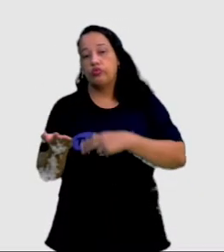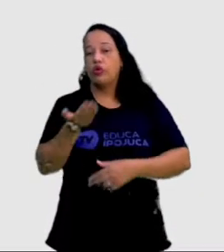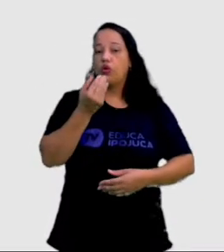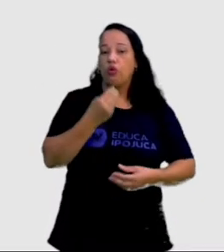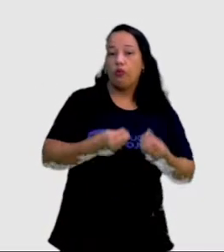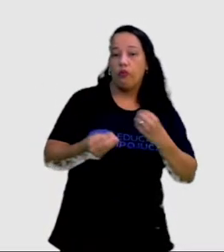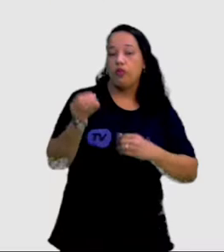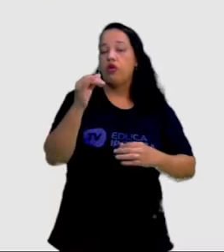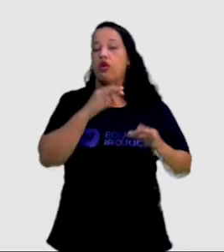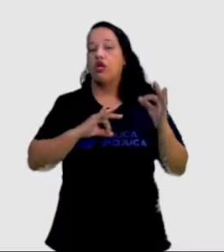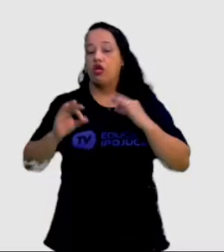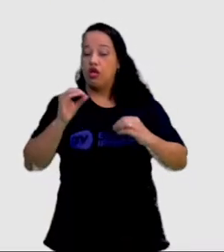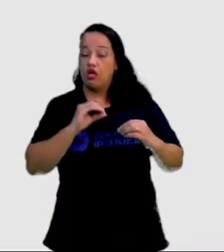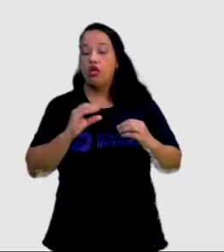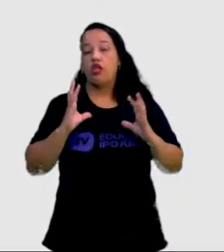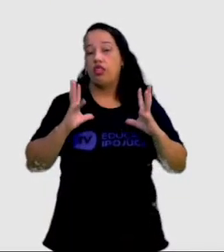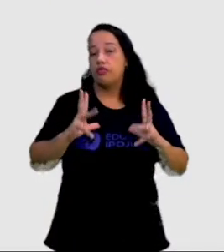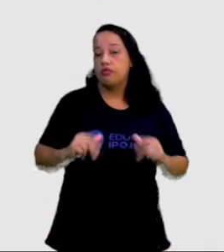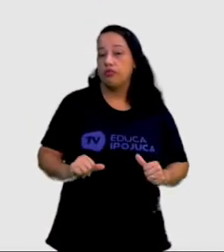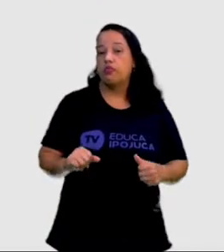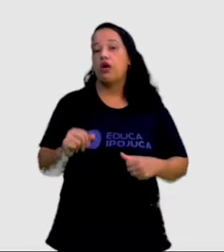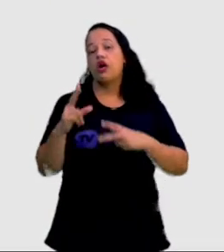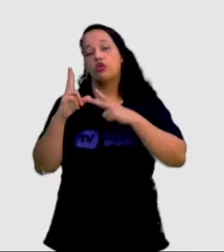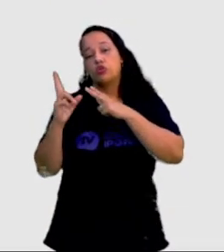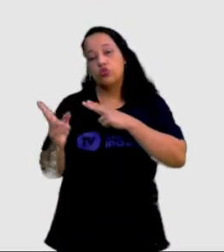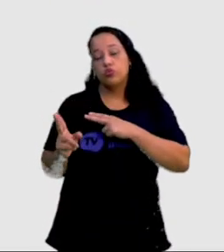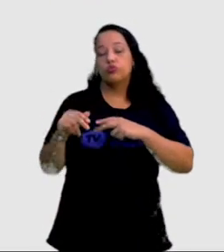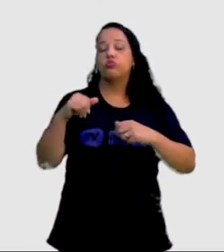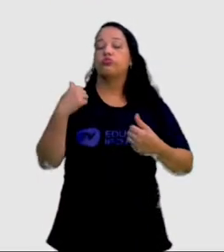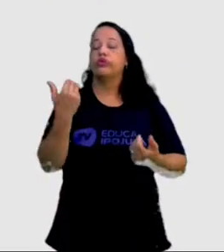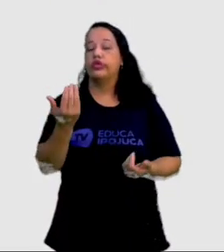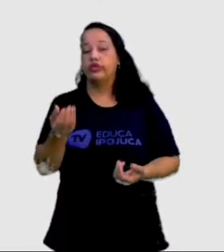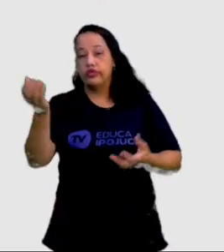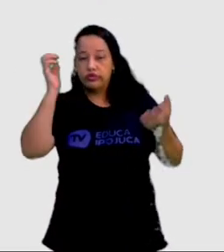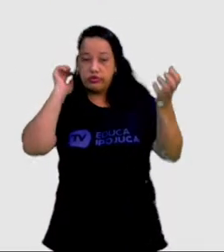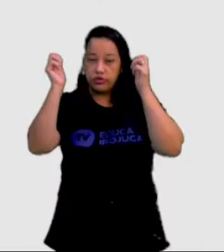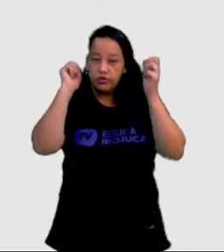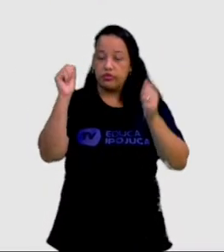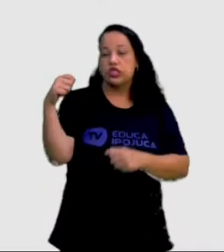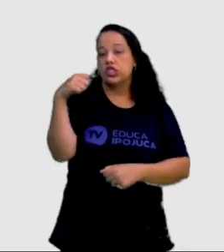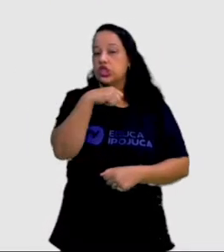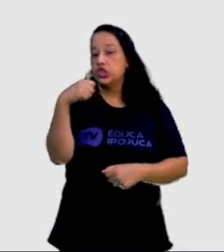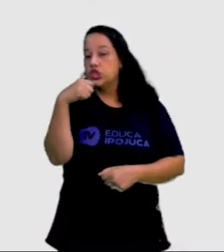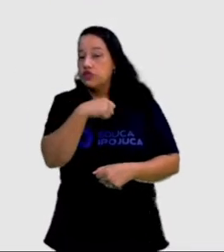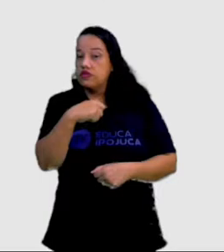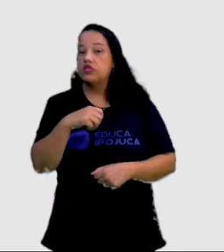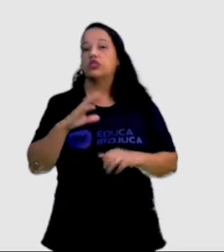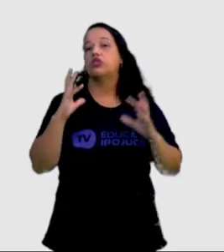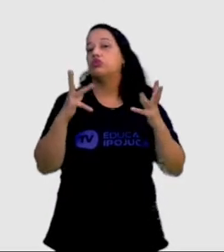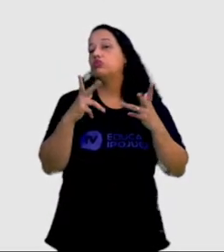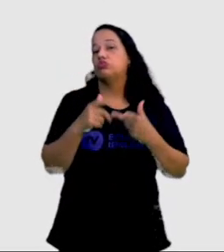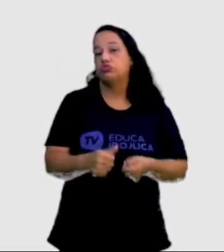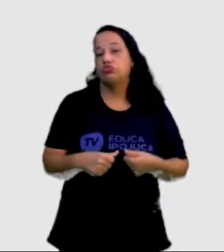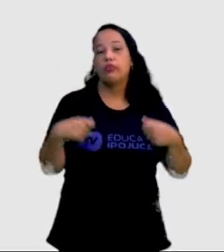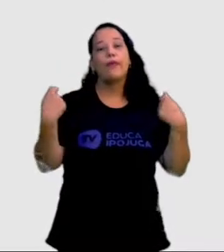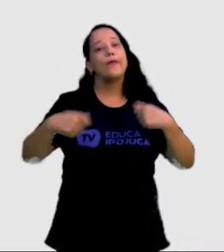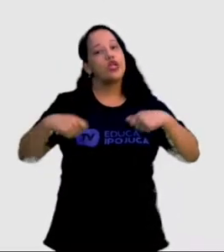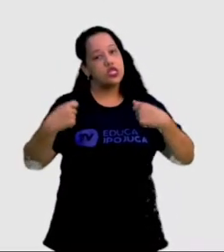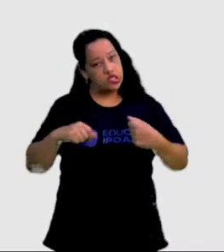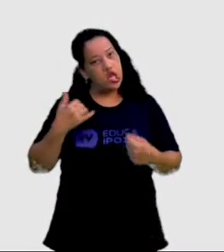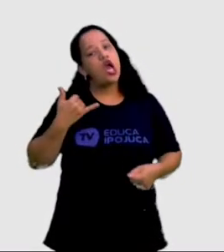higiene. Então, o tempo que a gente gasta dormindo, se alimentando, né, tomando banho, escovando os dentes, vai gerar uma demanda